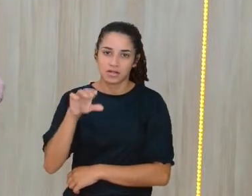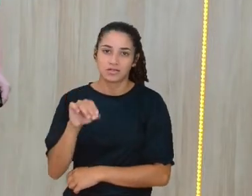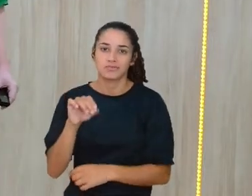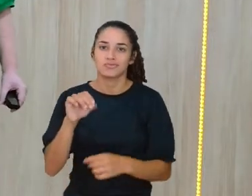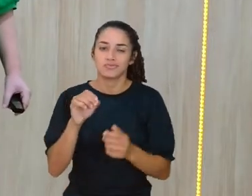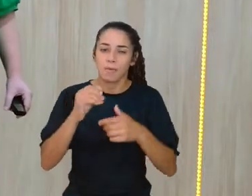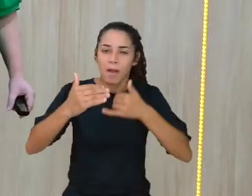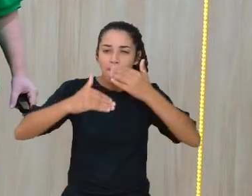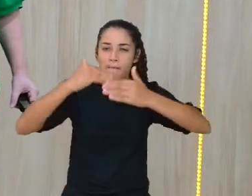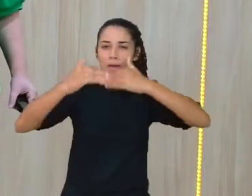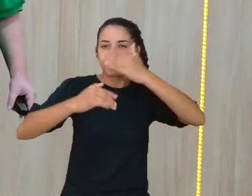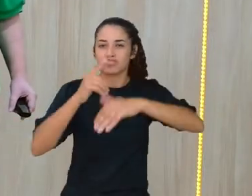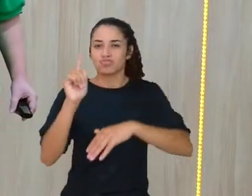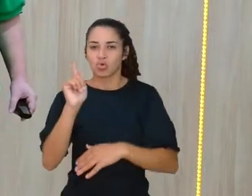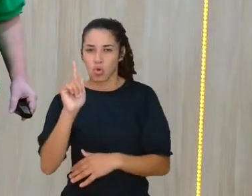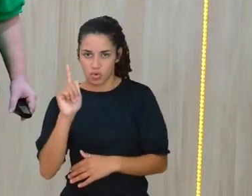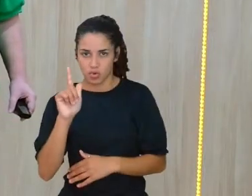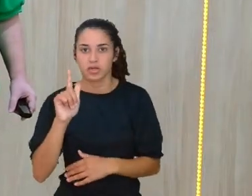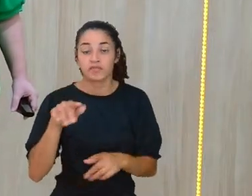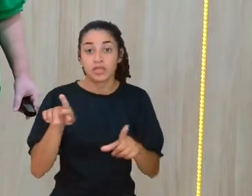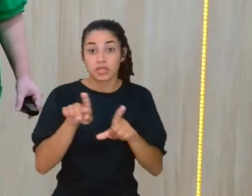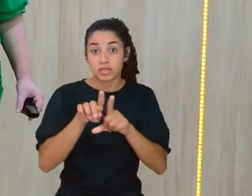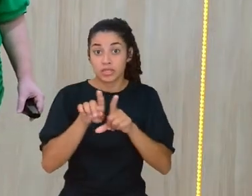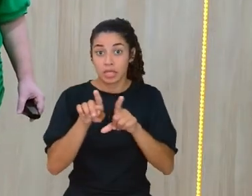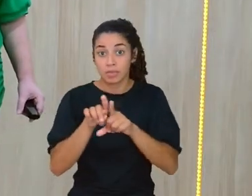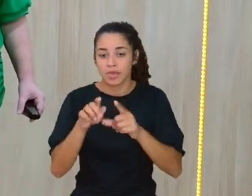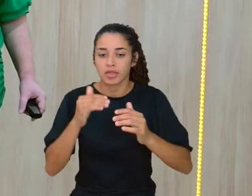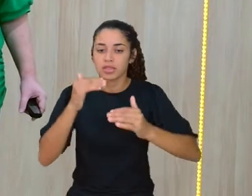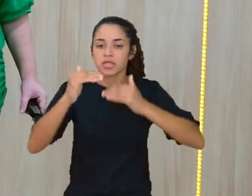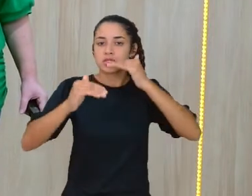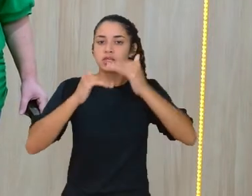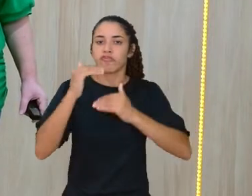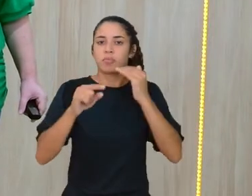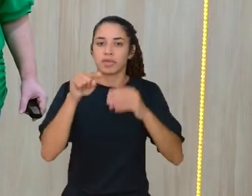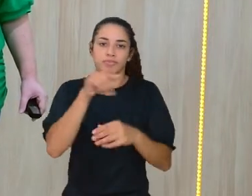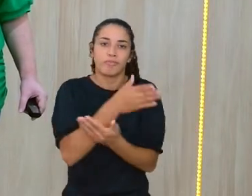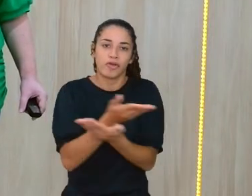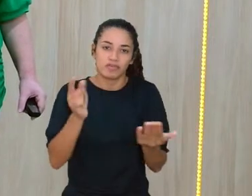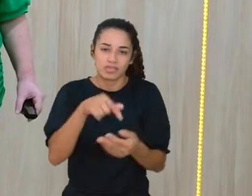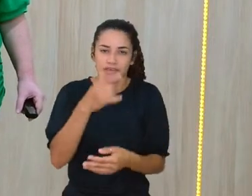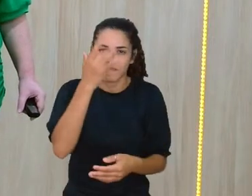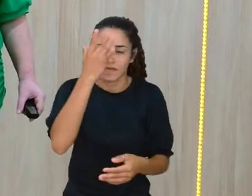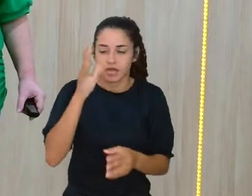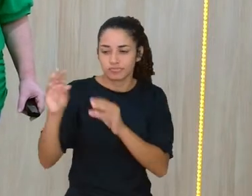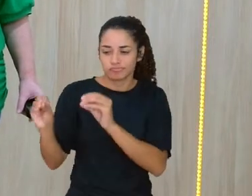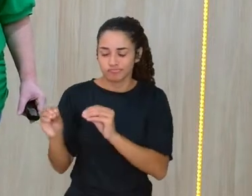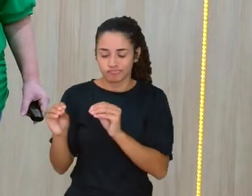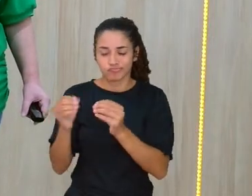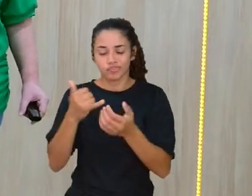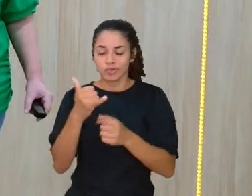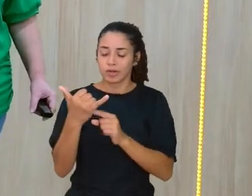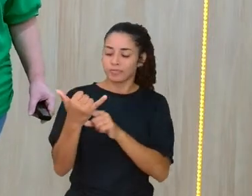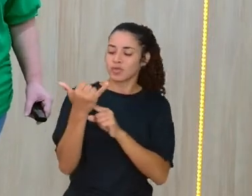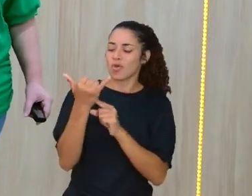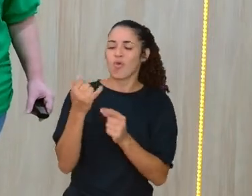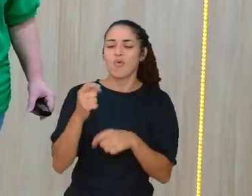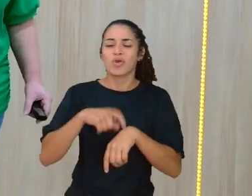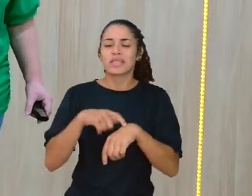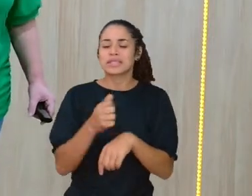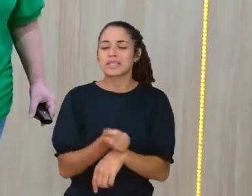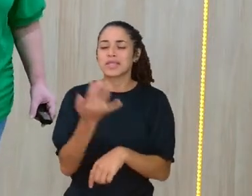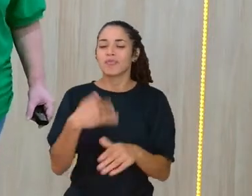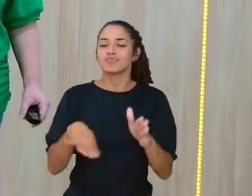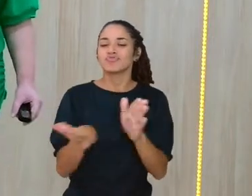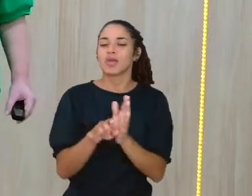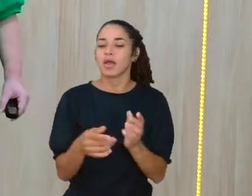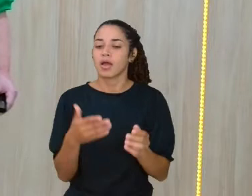geografia e esse desenvolvimento para você, que é fácil, né? Pega ali o celular e bota, quanto tempo eu vou chegar? Qual o